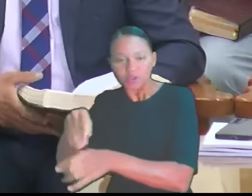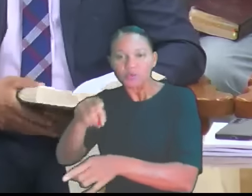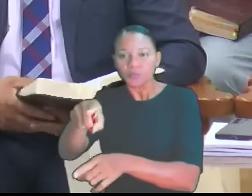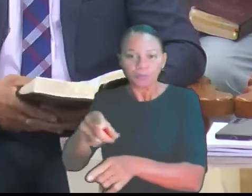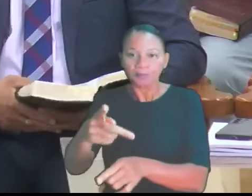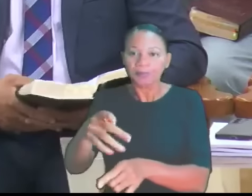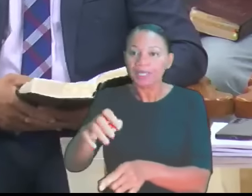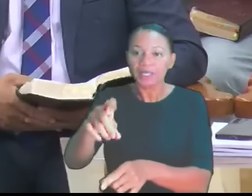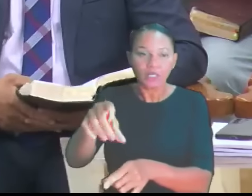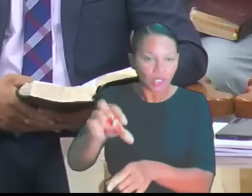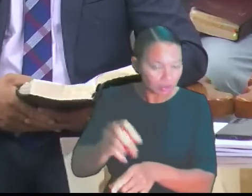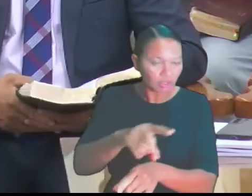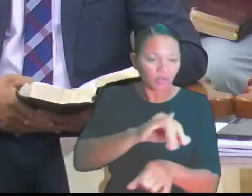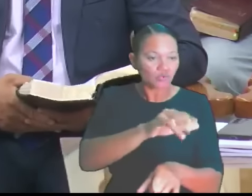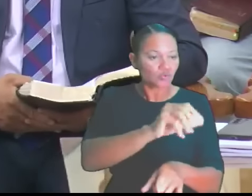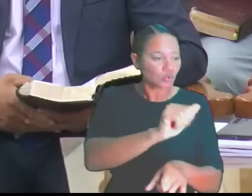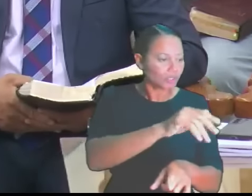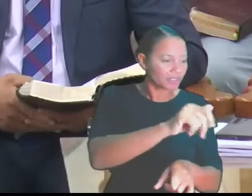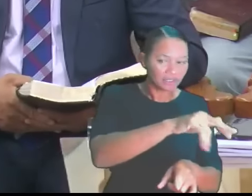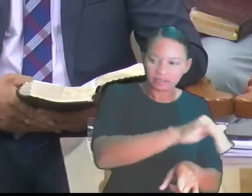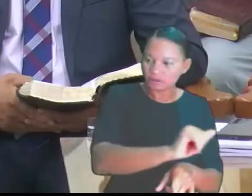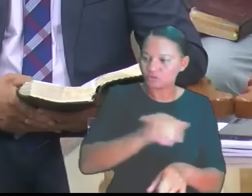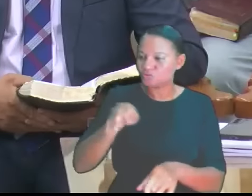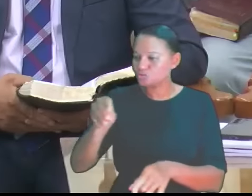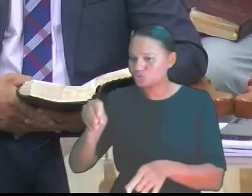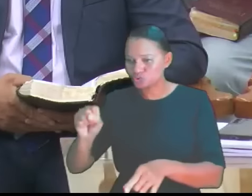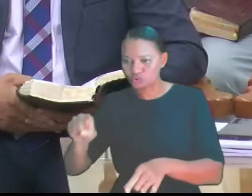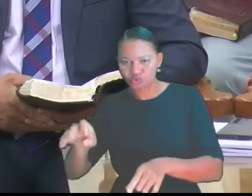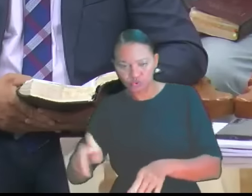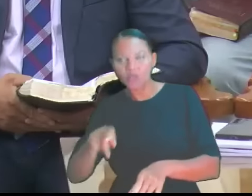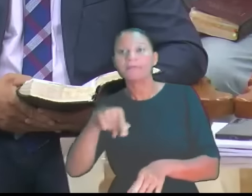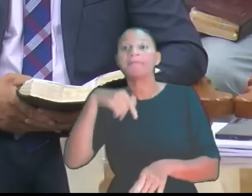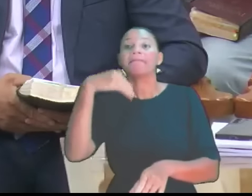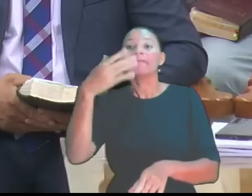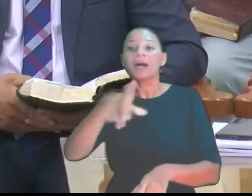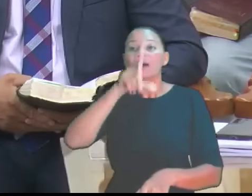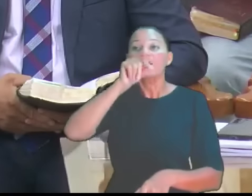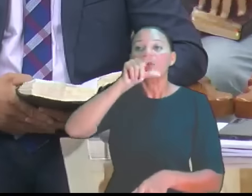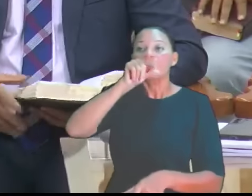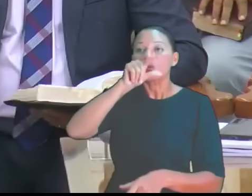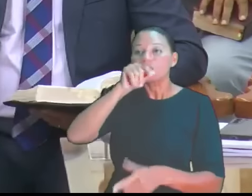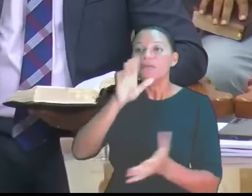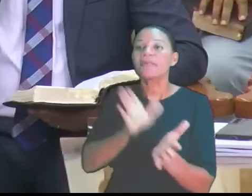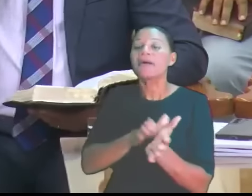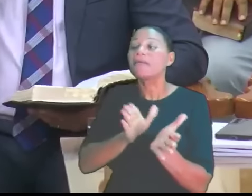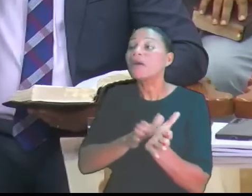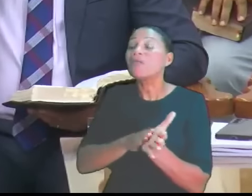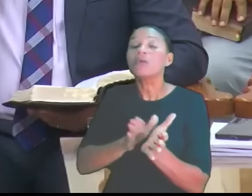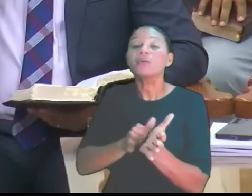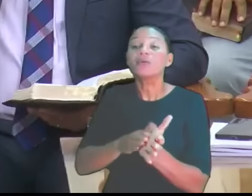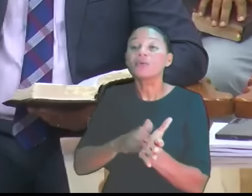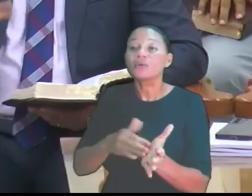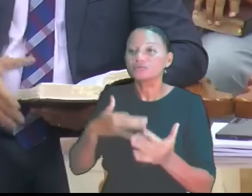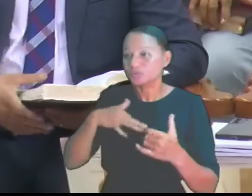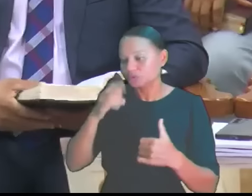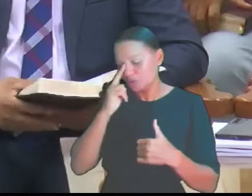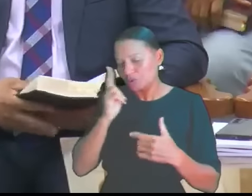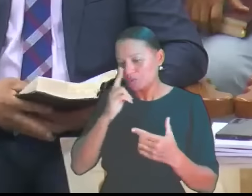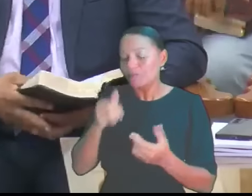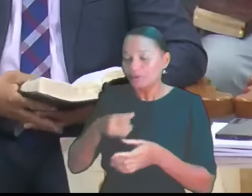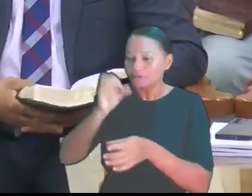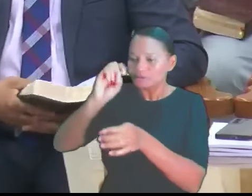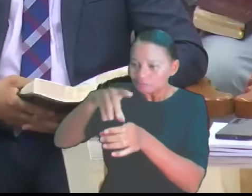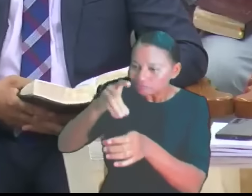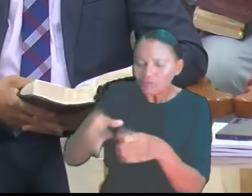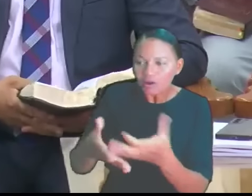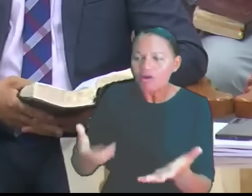Pedro. O dia que Joaquina e José não dá, Deus pega um corvão lá fora e chega na porta da igreja, bate palma e diz: eu não sou crente, mas quero dizimar. Eu não